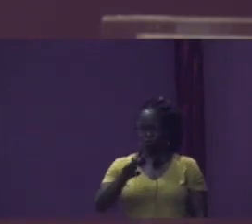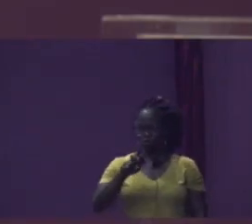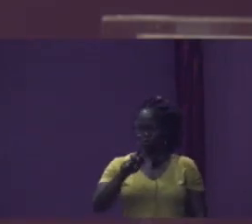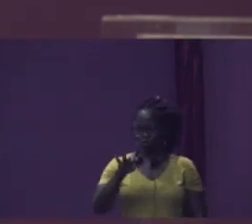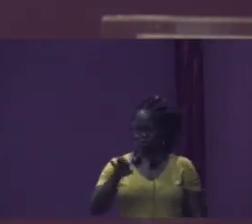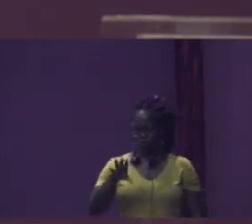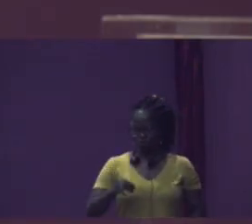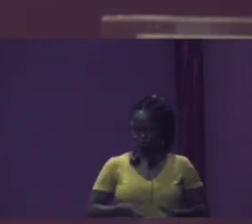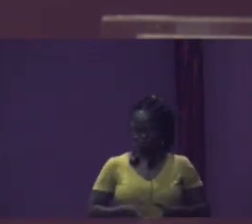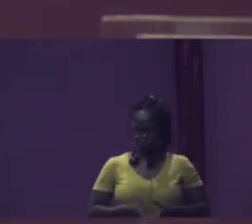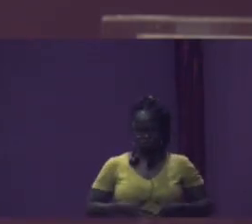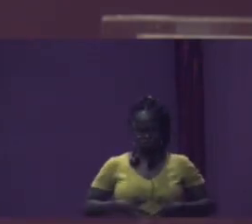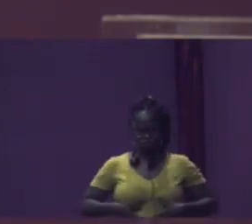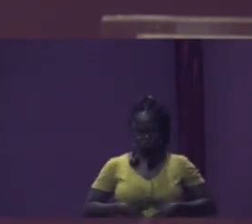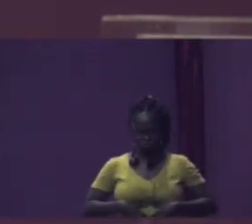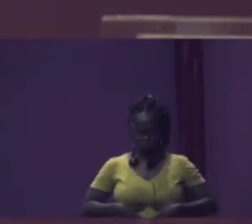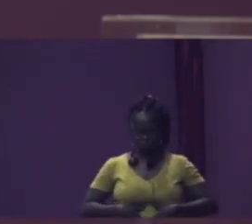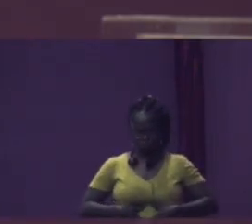para